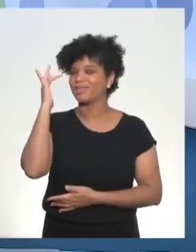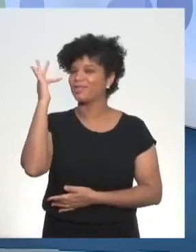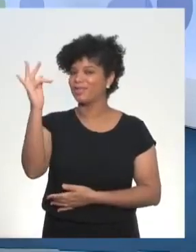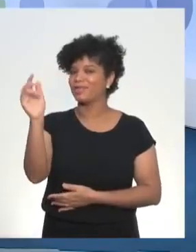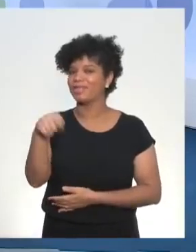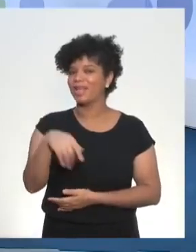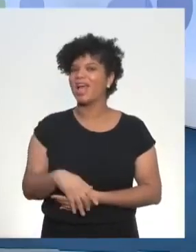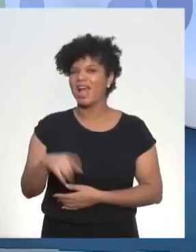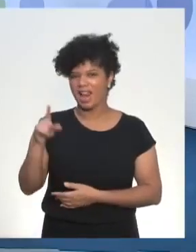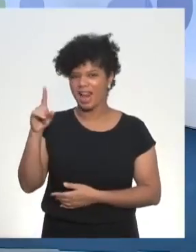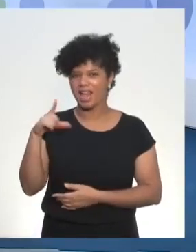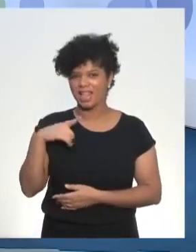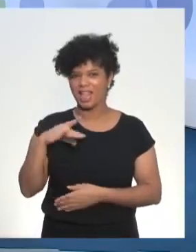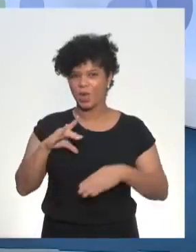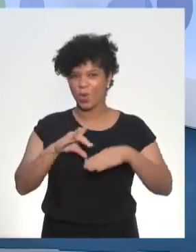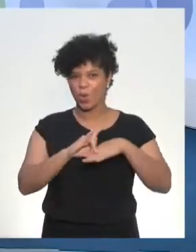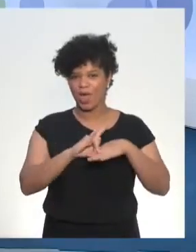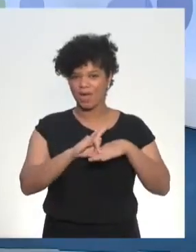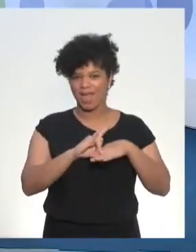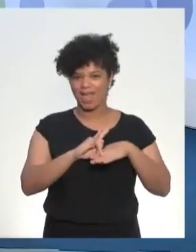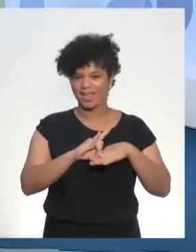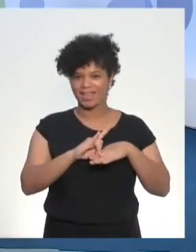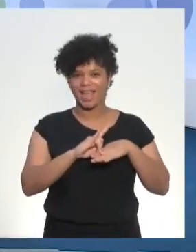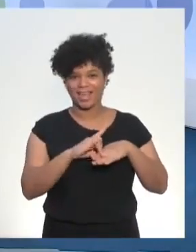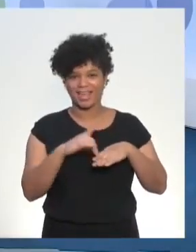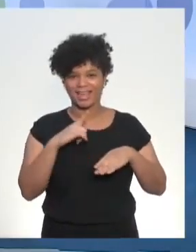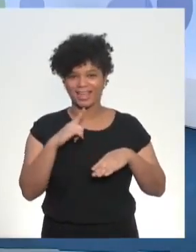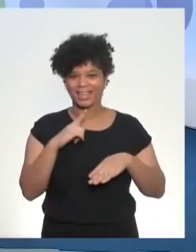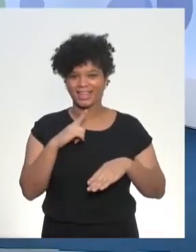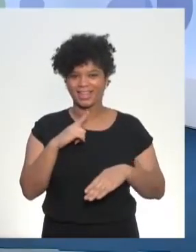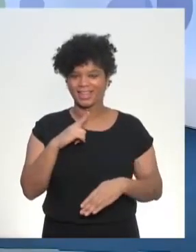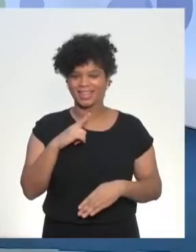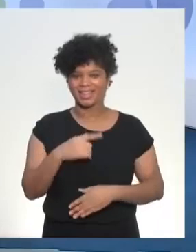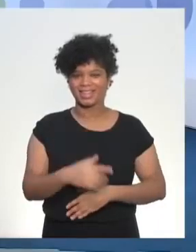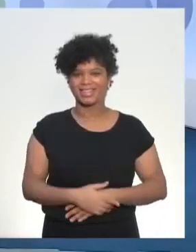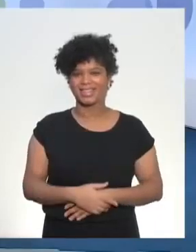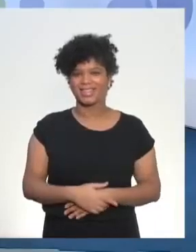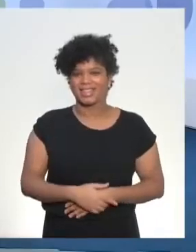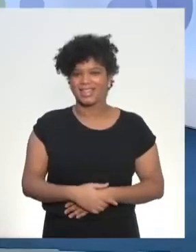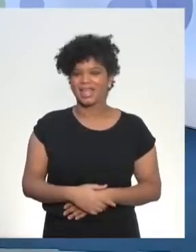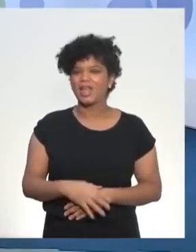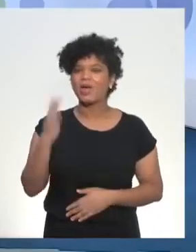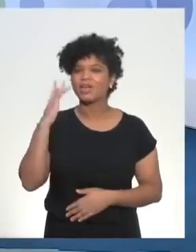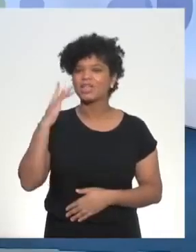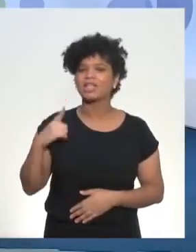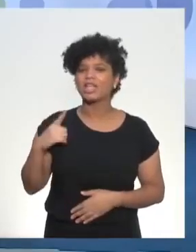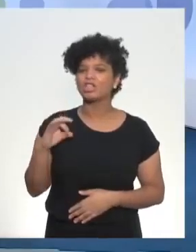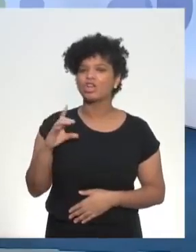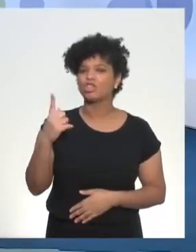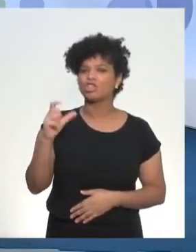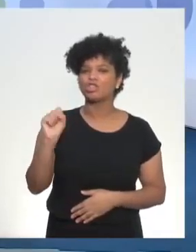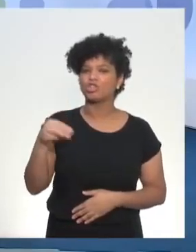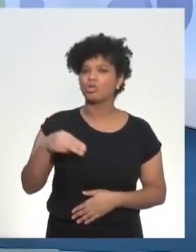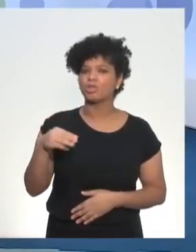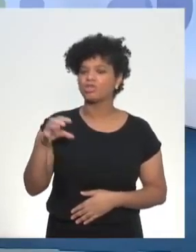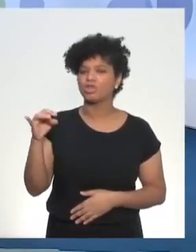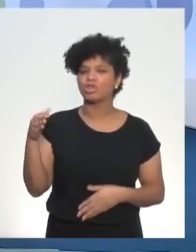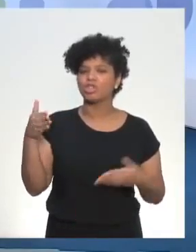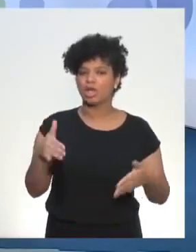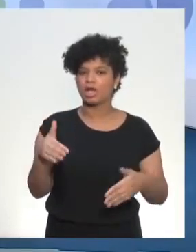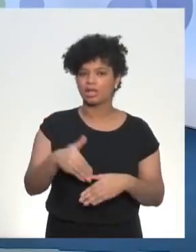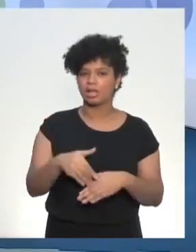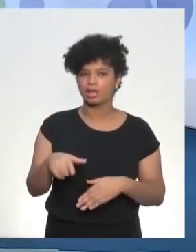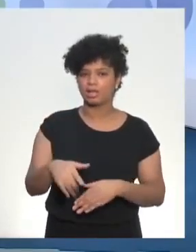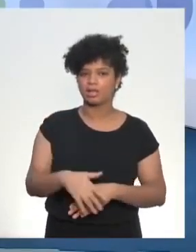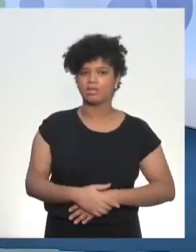Tem Wi-Fi Tem lá? Wi-Fi em Marte? Acho que não pega. Provavelmente. Não, é bom. Diz que leva 18 minutos para chegar de lá até aqui, né? Mas Yes. enfim, né?